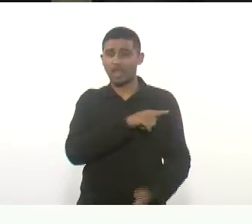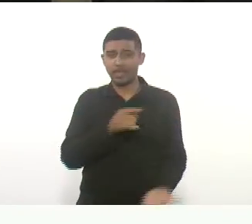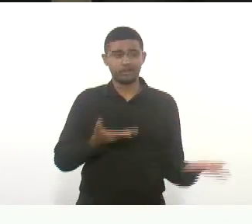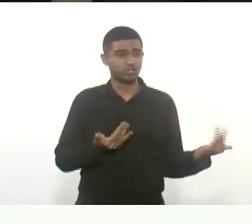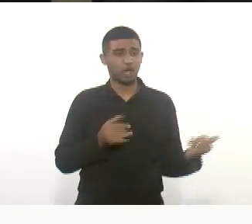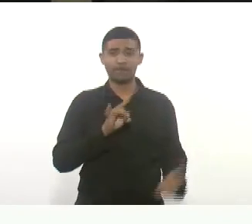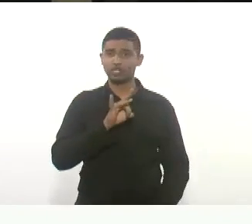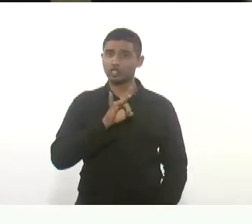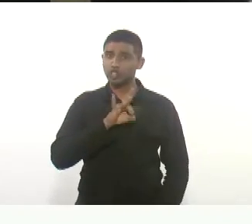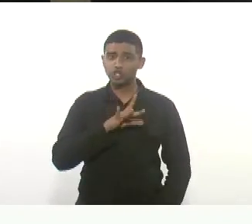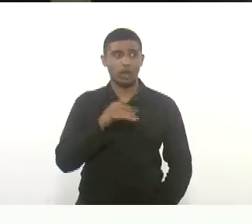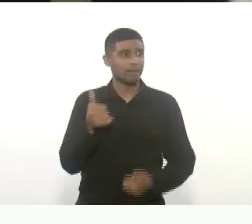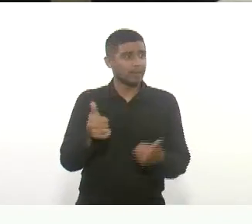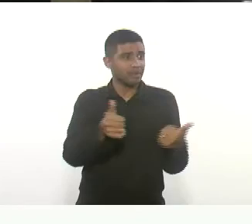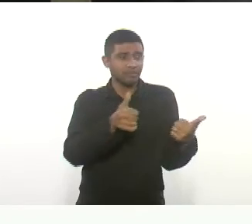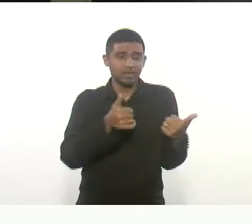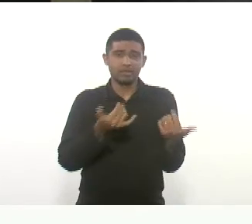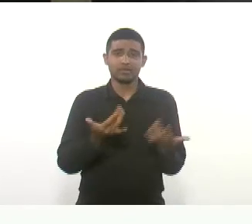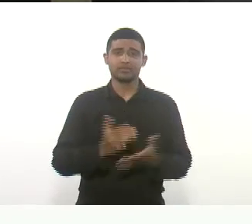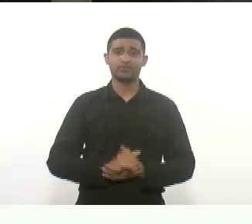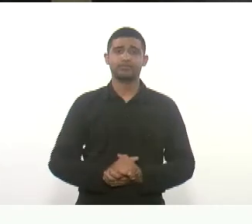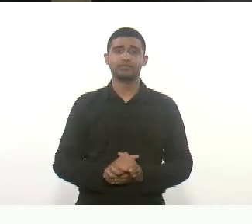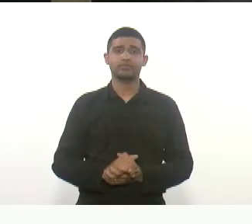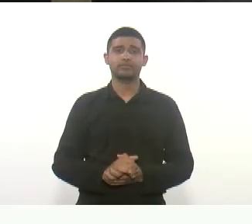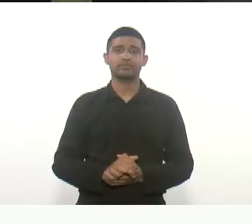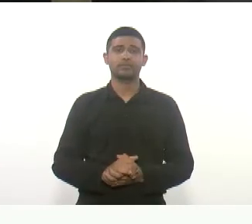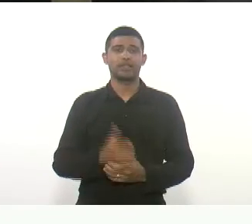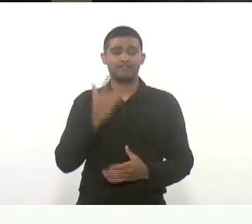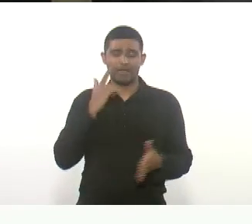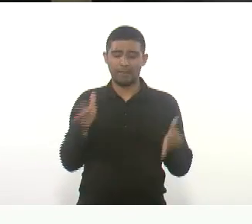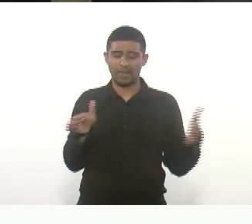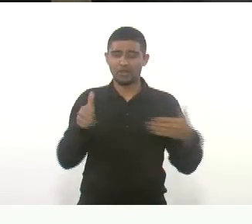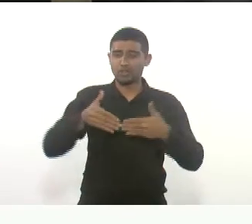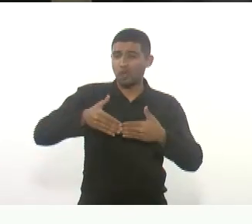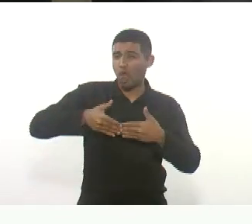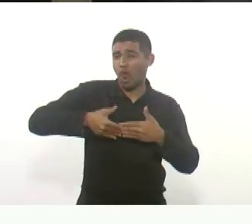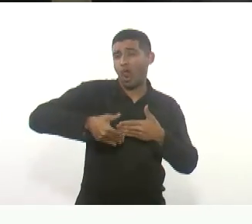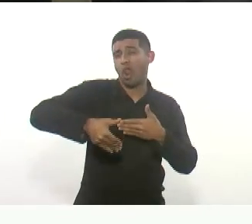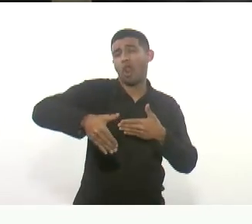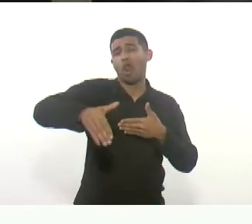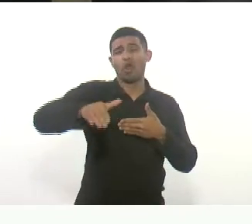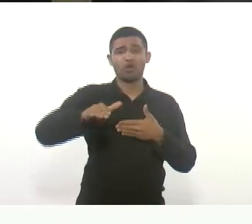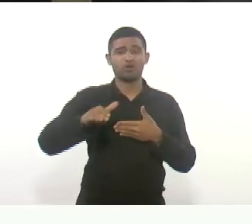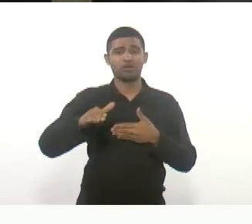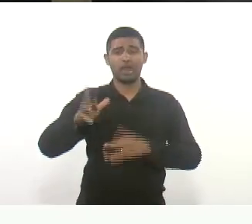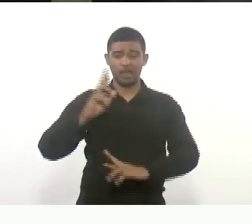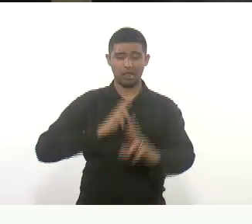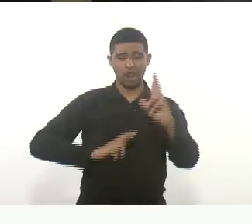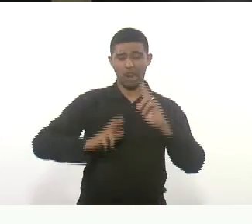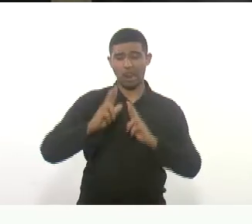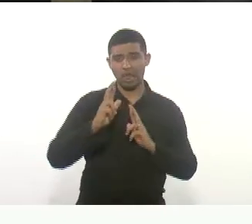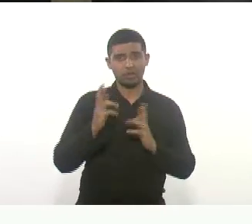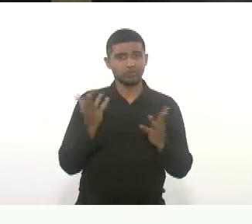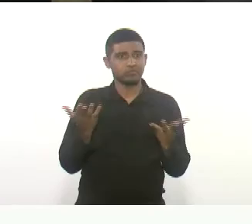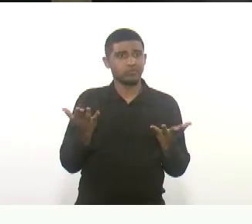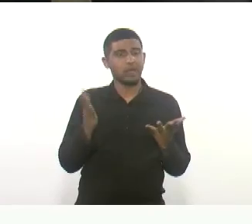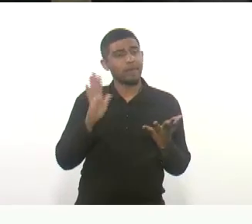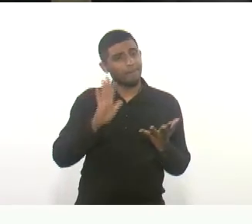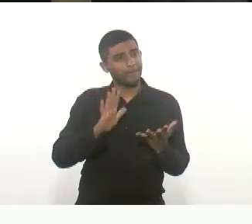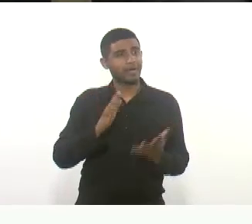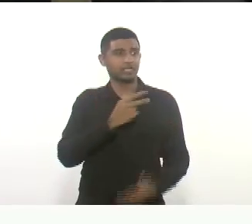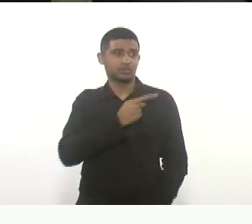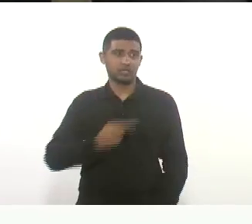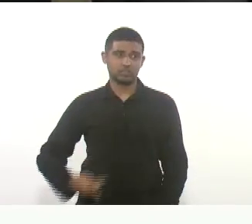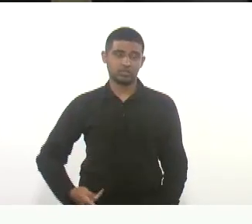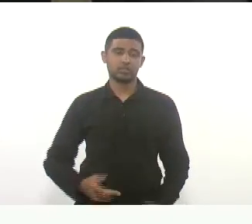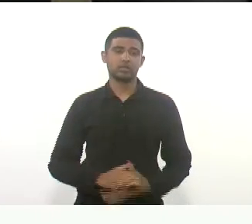ganhar. Logo, lógico, é um prazo longo para ver os resultados. Sim. Mas, de toda forma, o